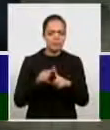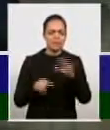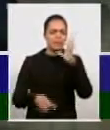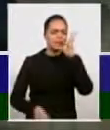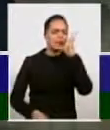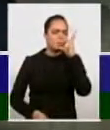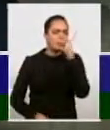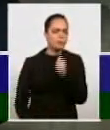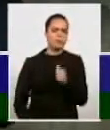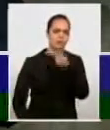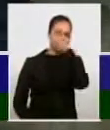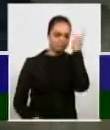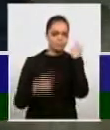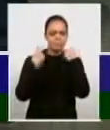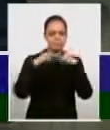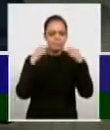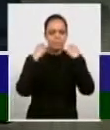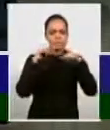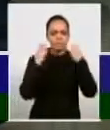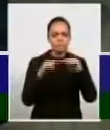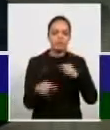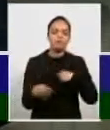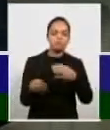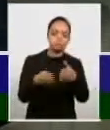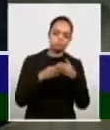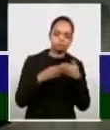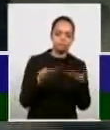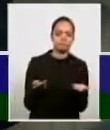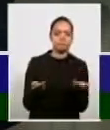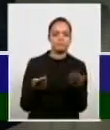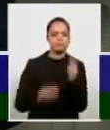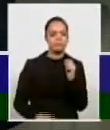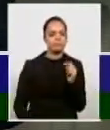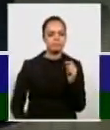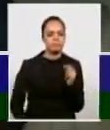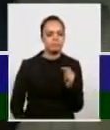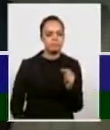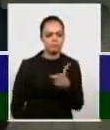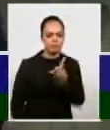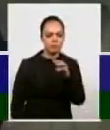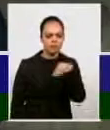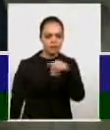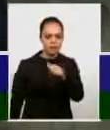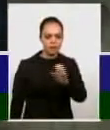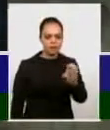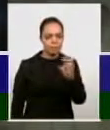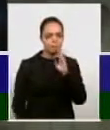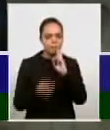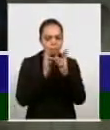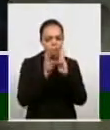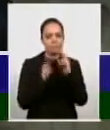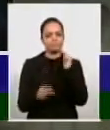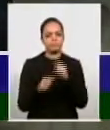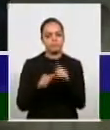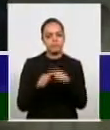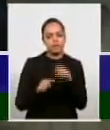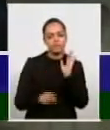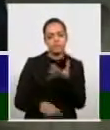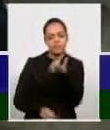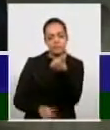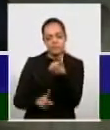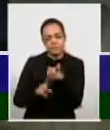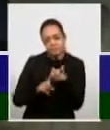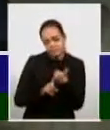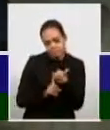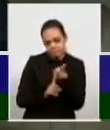demorando muito e o pessoal está reclamando. Então eu pediria aí ao DEMAI que tomasse providência, porque tem 6 meses, eu